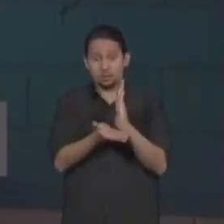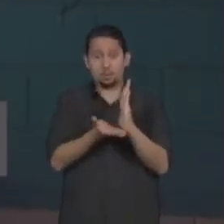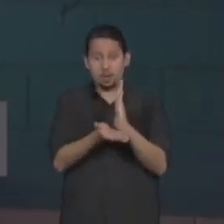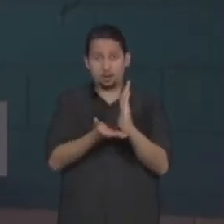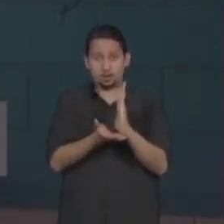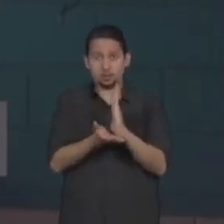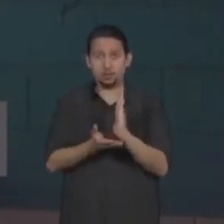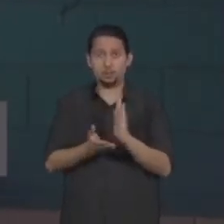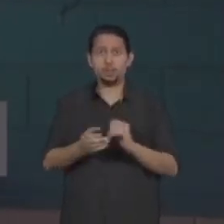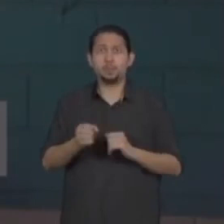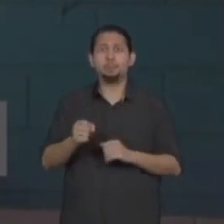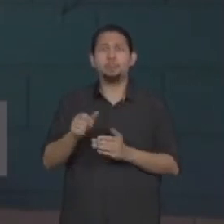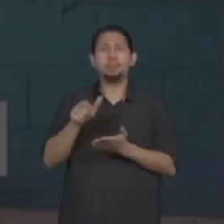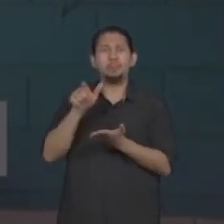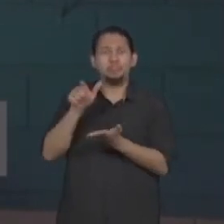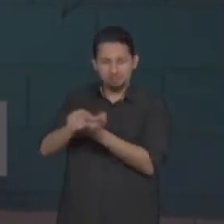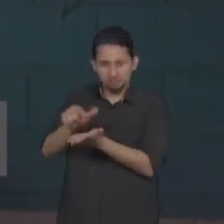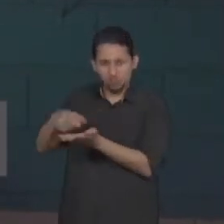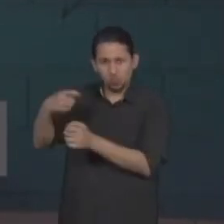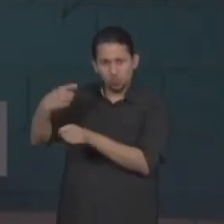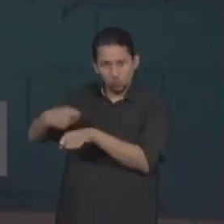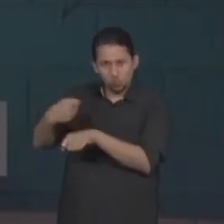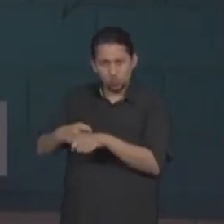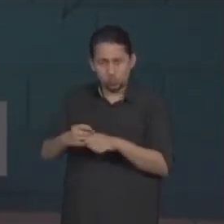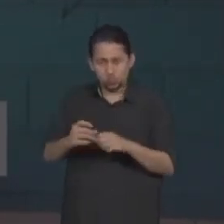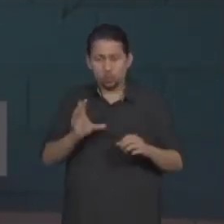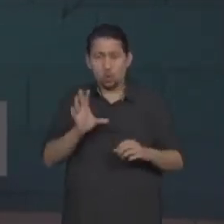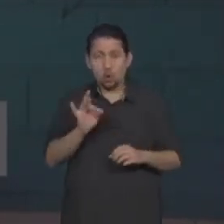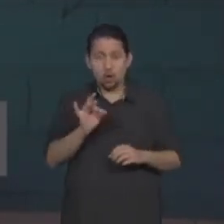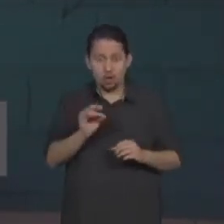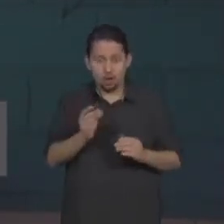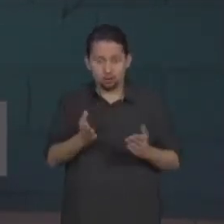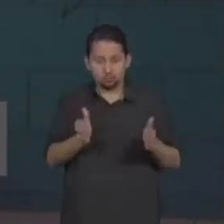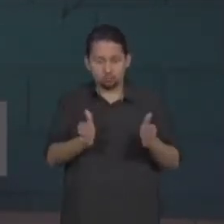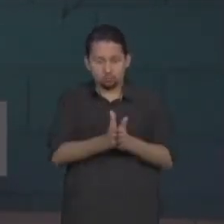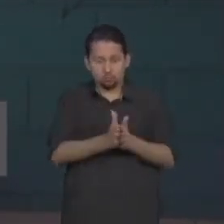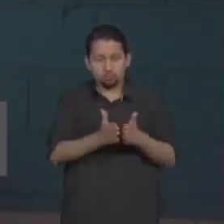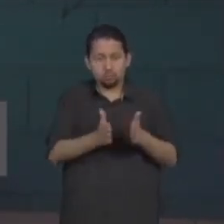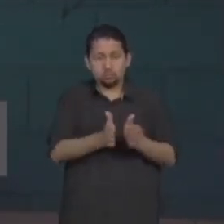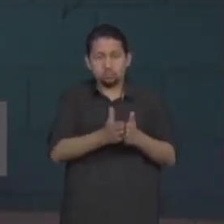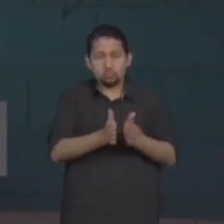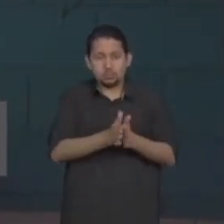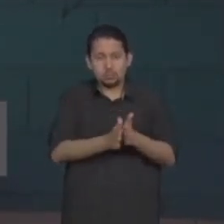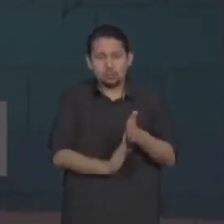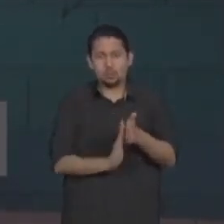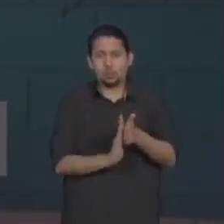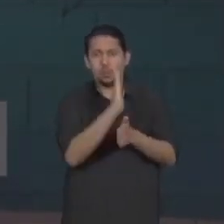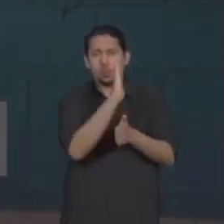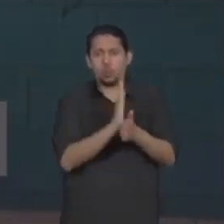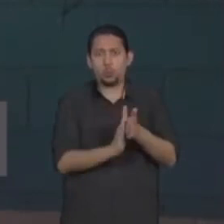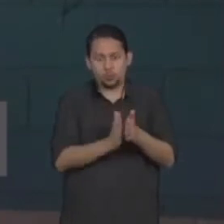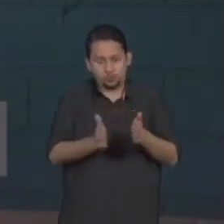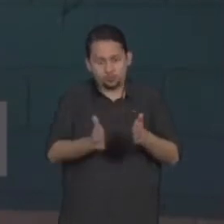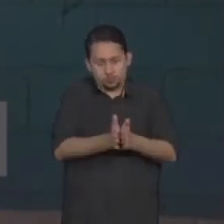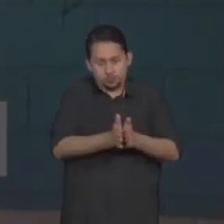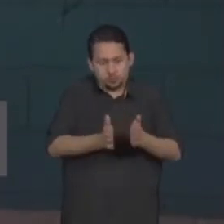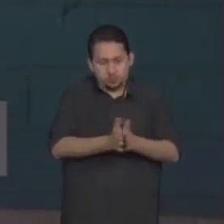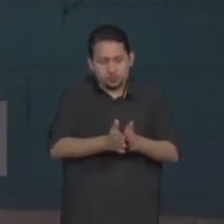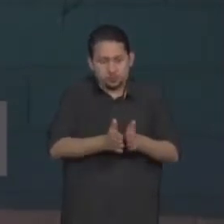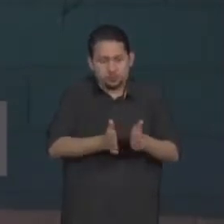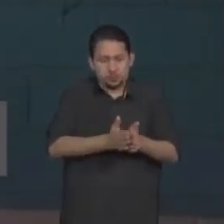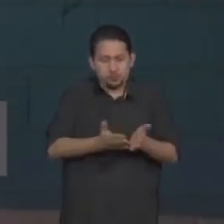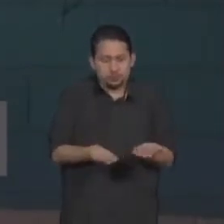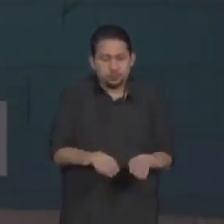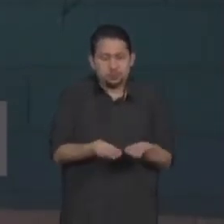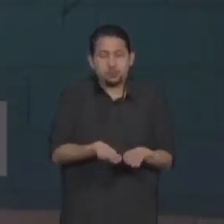corta uns pedacinhos de papelão e vai colar aqui de forma que essa perna fique